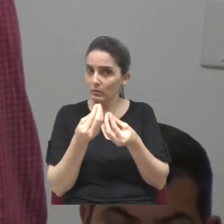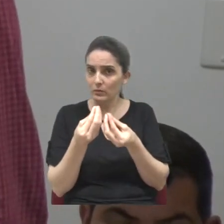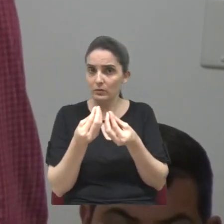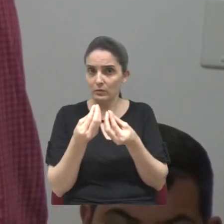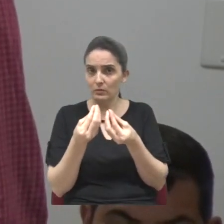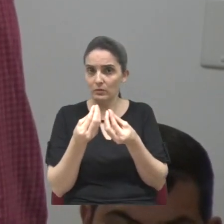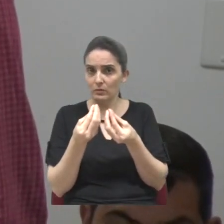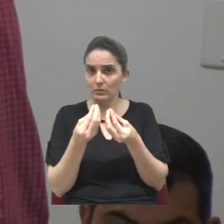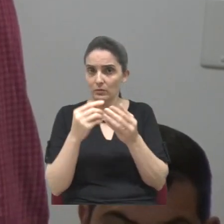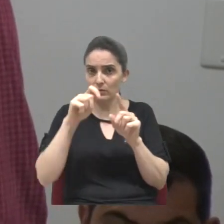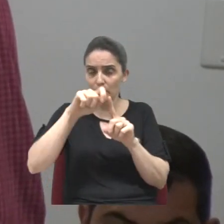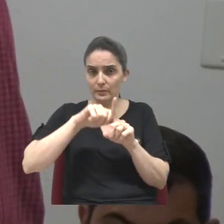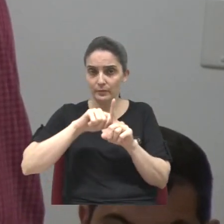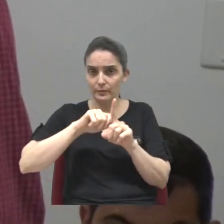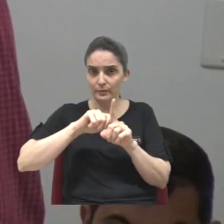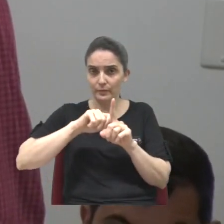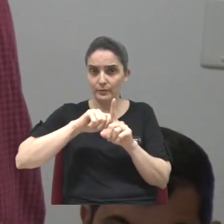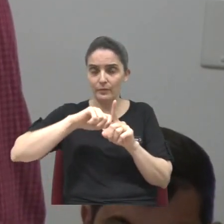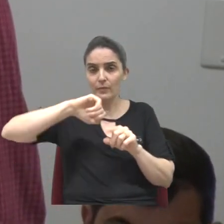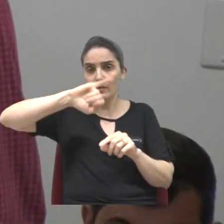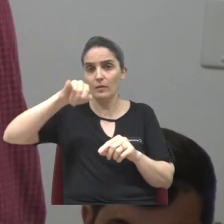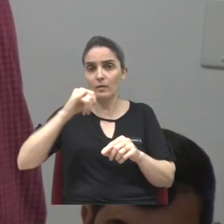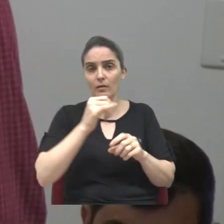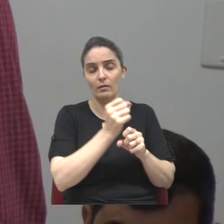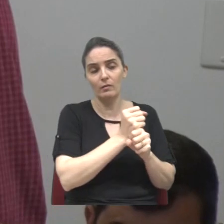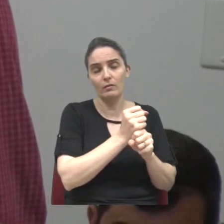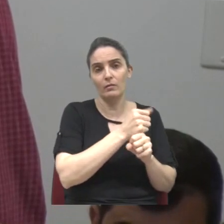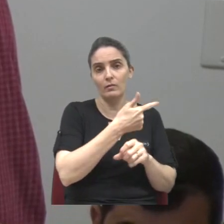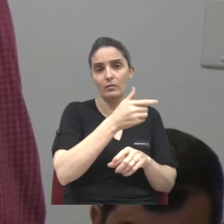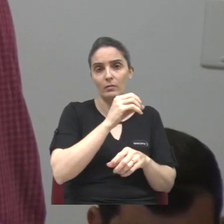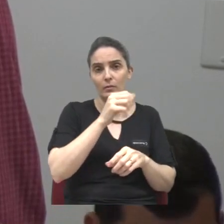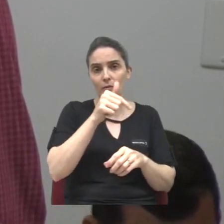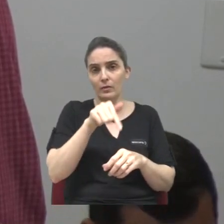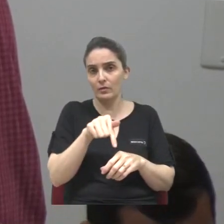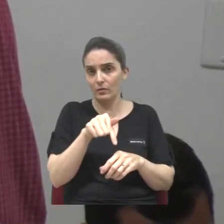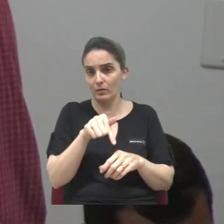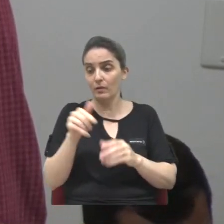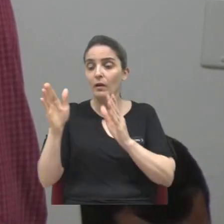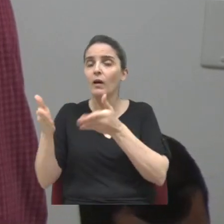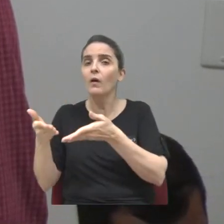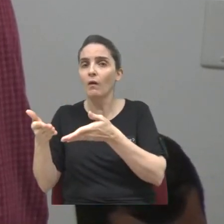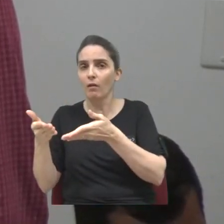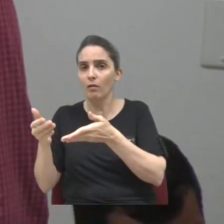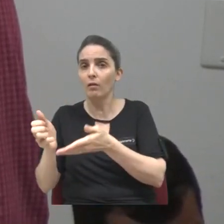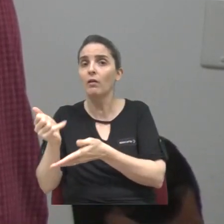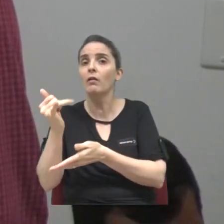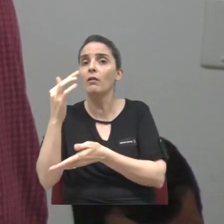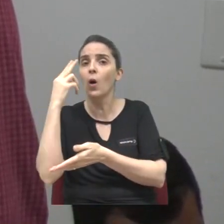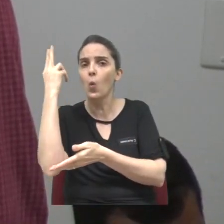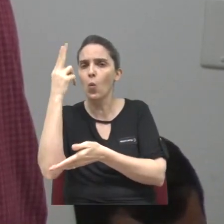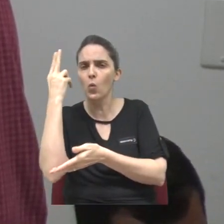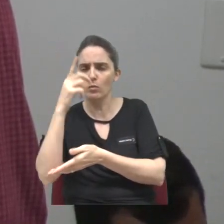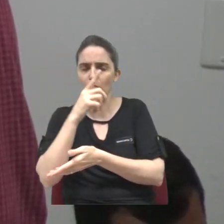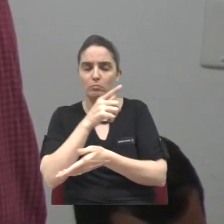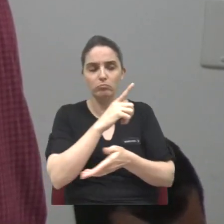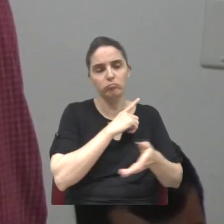de 2017 e como está hoje a situação. Quantas ambulâncias tinham, quanto tem, quantas estão rodando na nossa